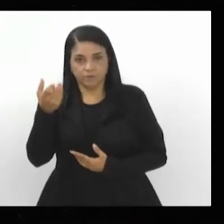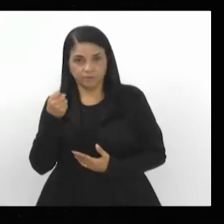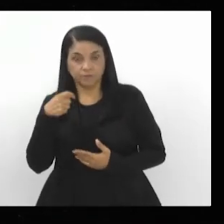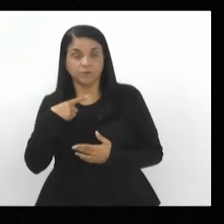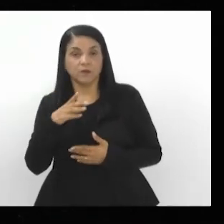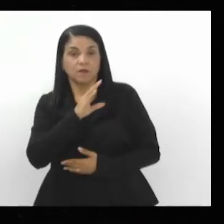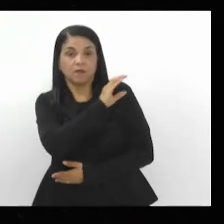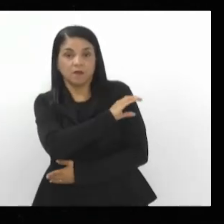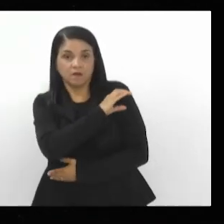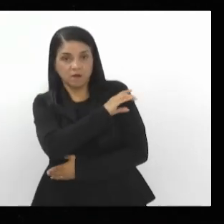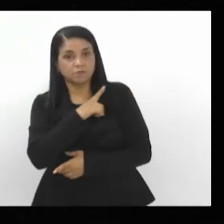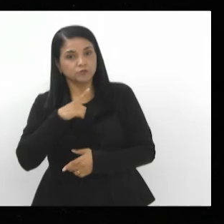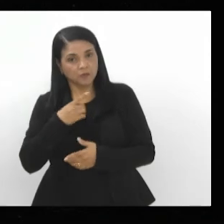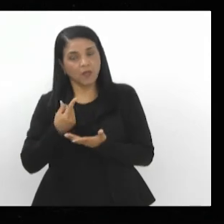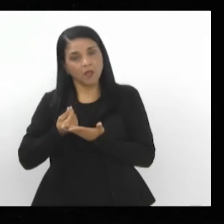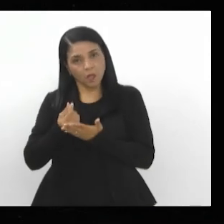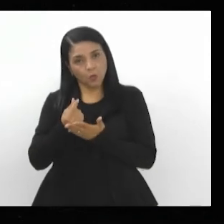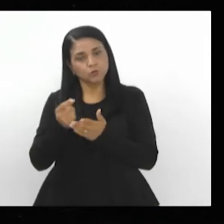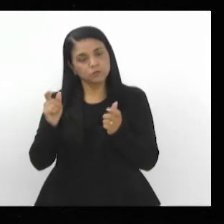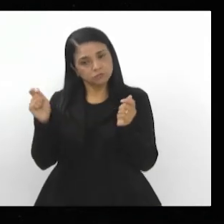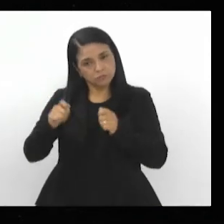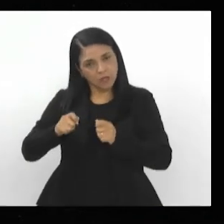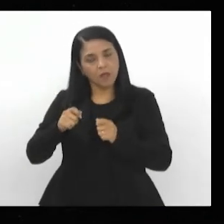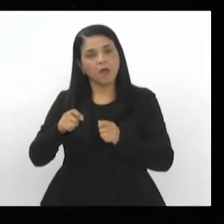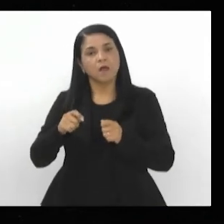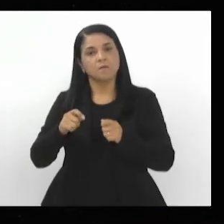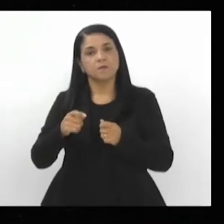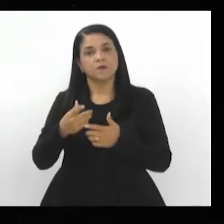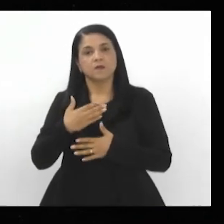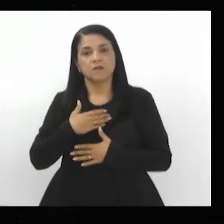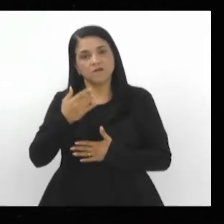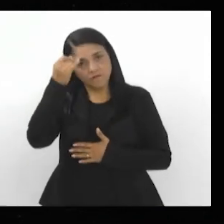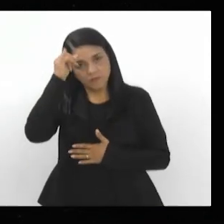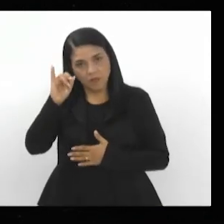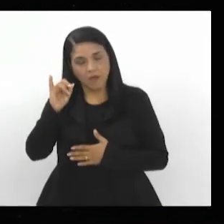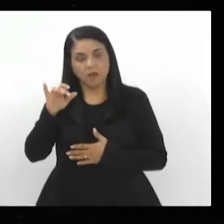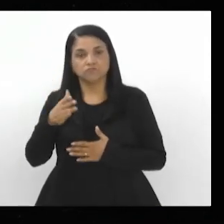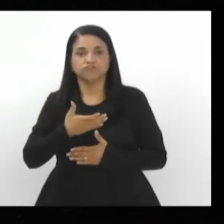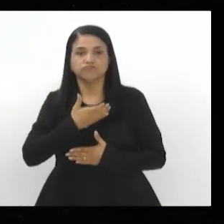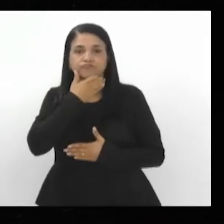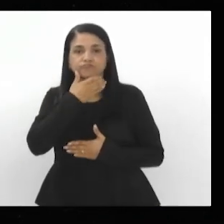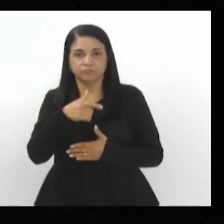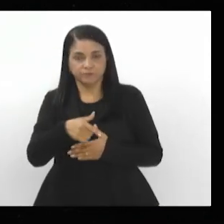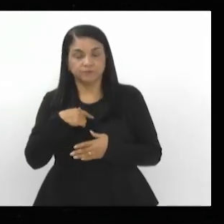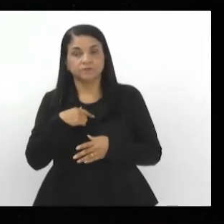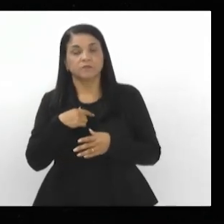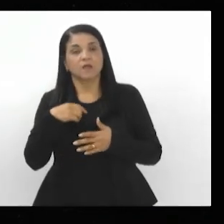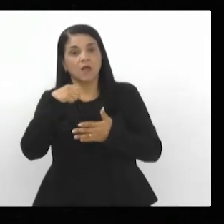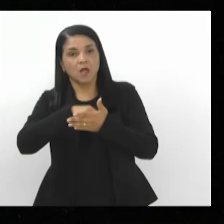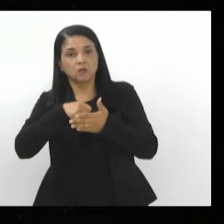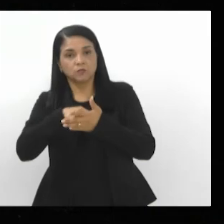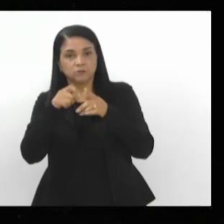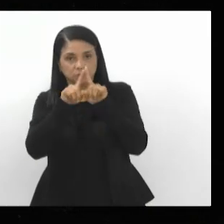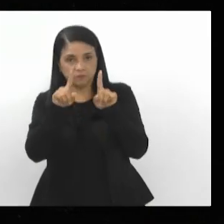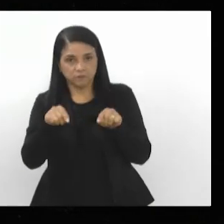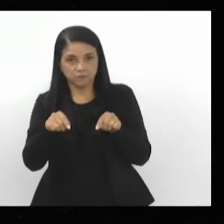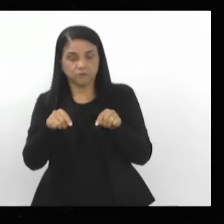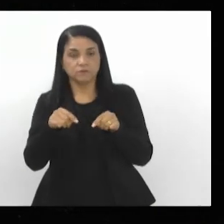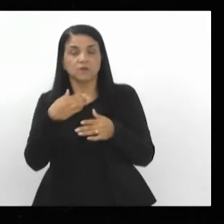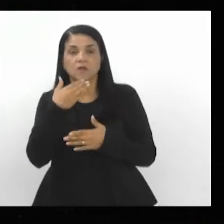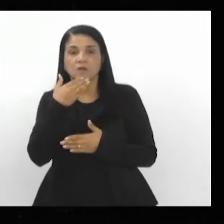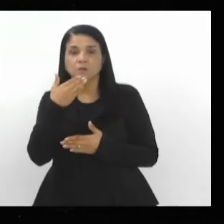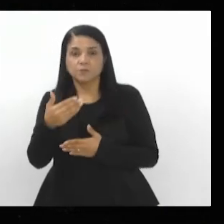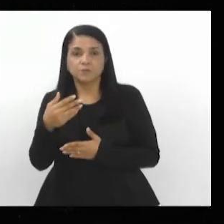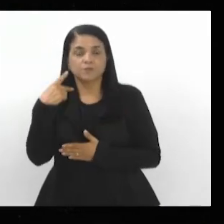para agir e evitar esse colapso. Eu reitero meu apoio à luta dos servidores e apelo aos